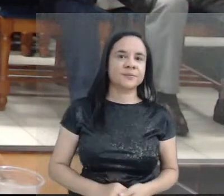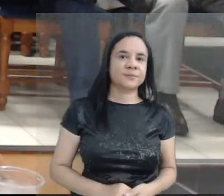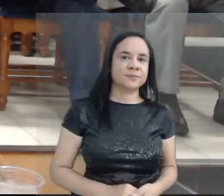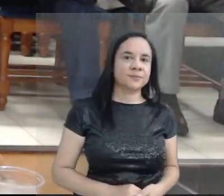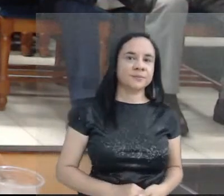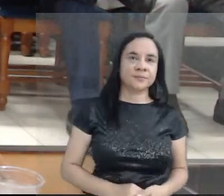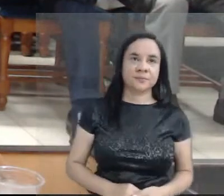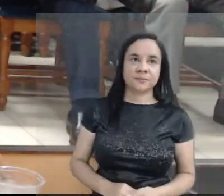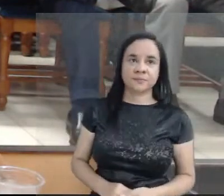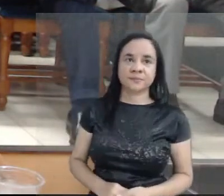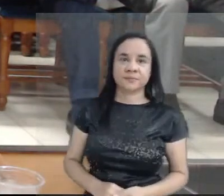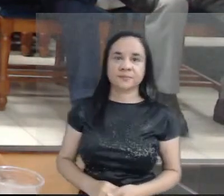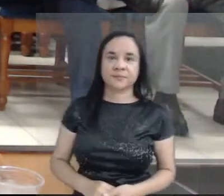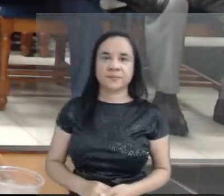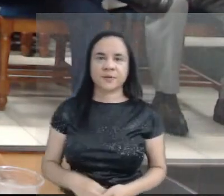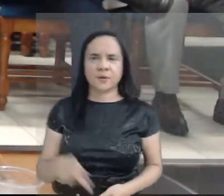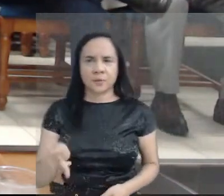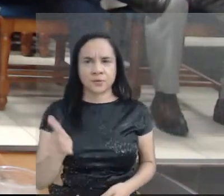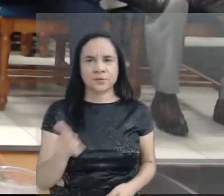manter a chama acesa.